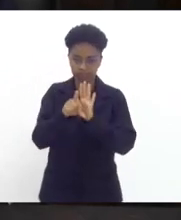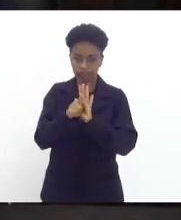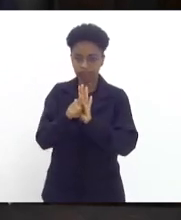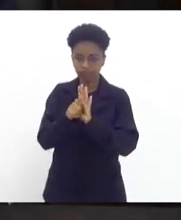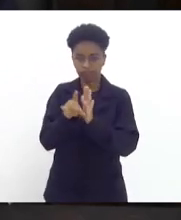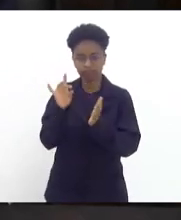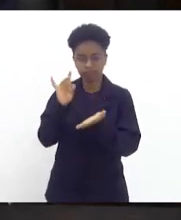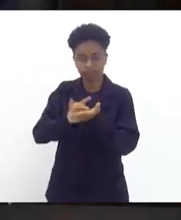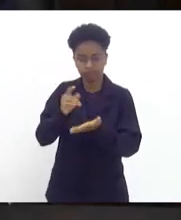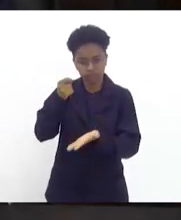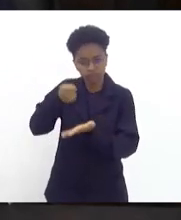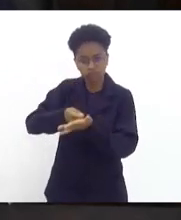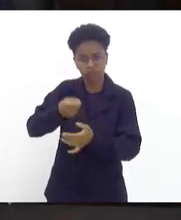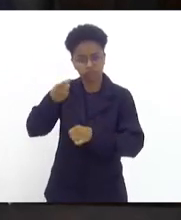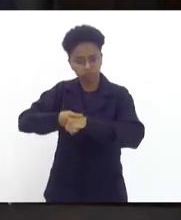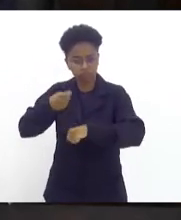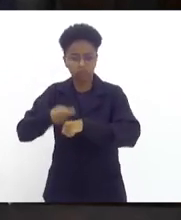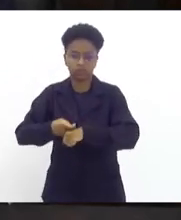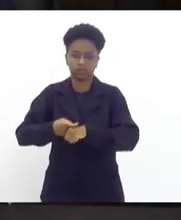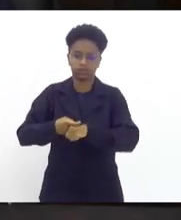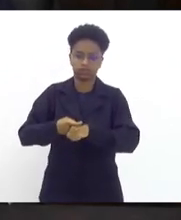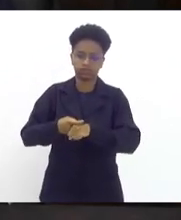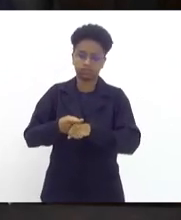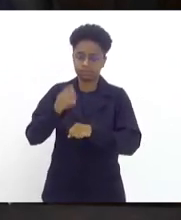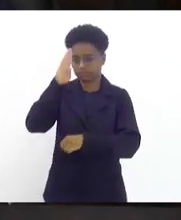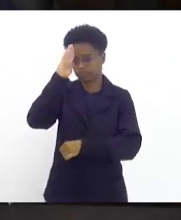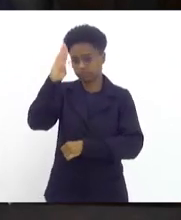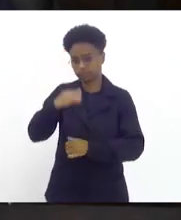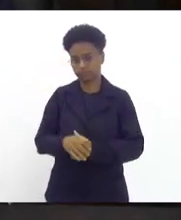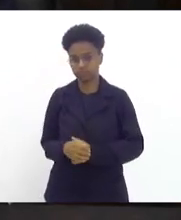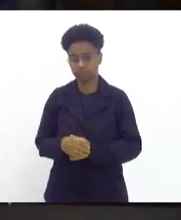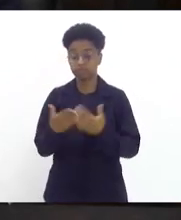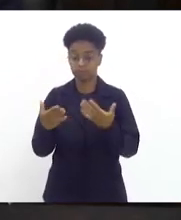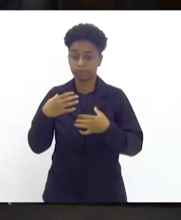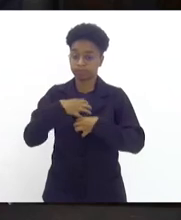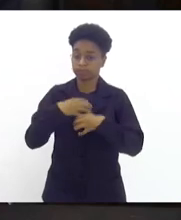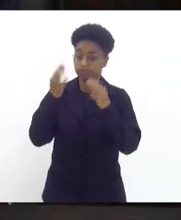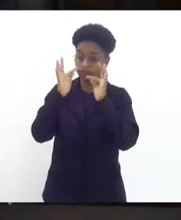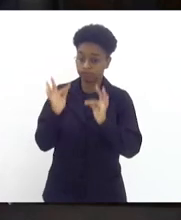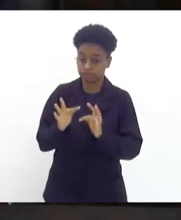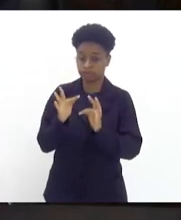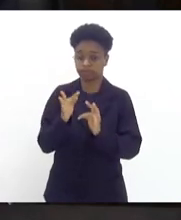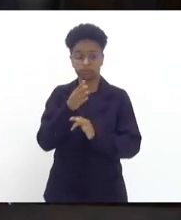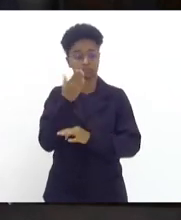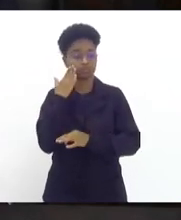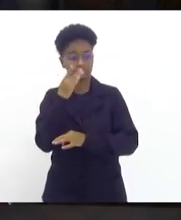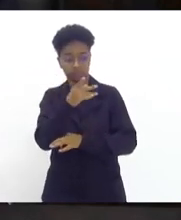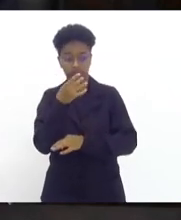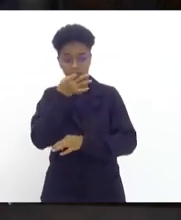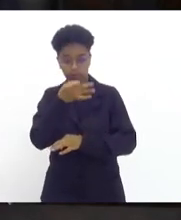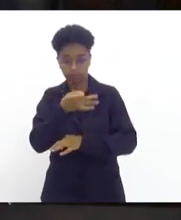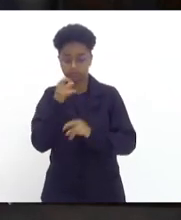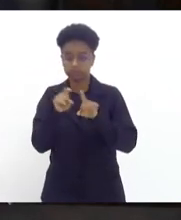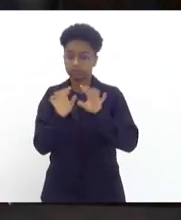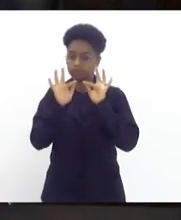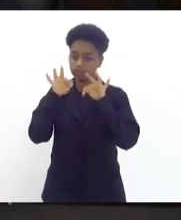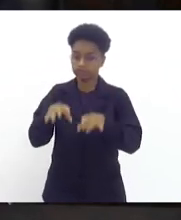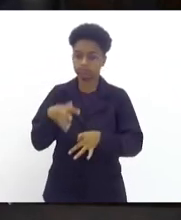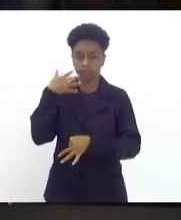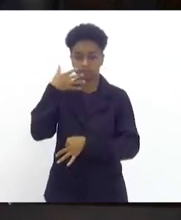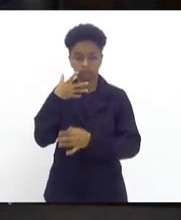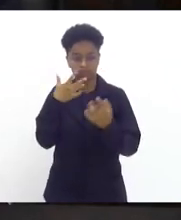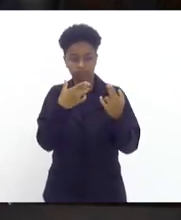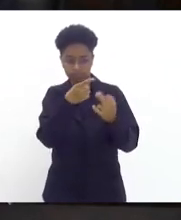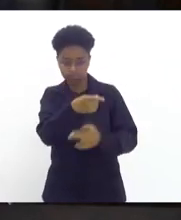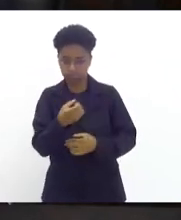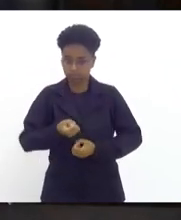penais mais duras mais rígidas é fundamental então fico muito satisfeito de ouvir e terminar essa audiência com um relato como seu